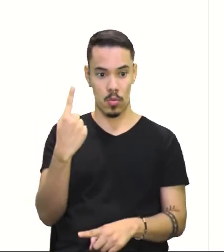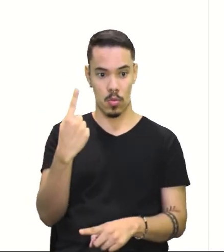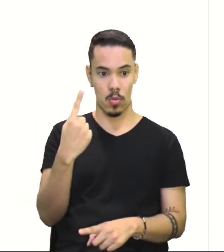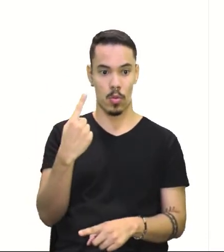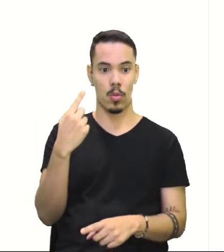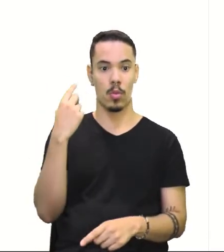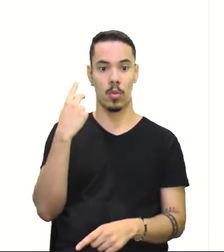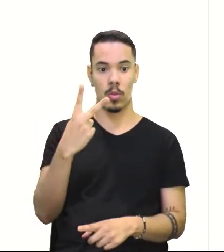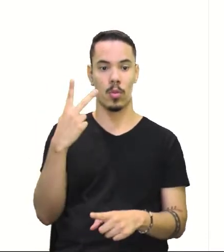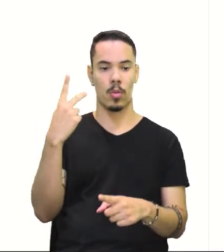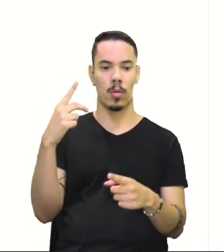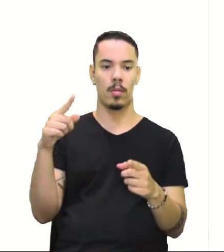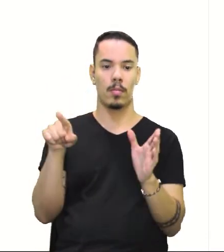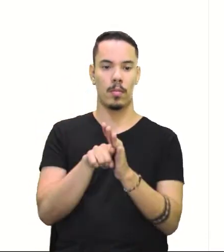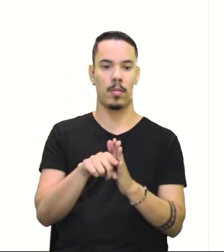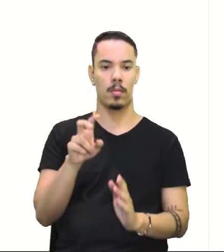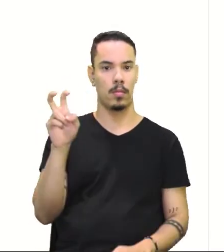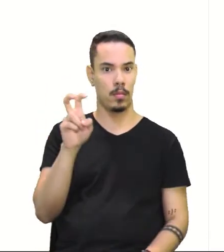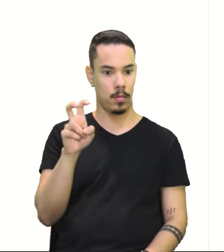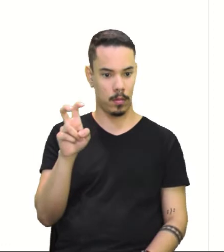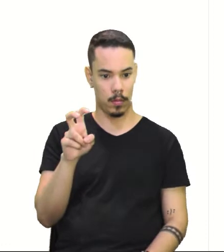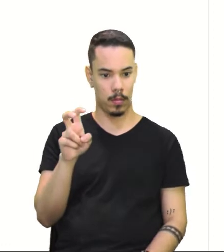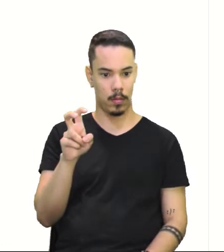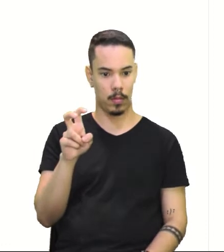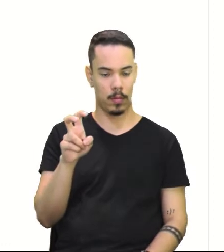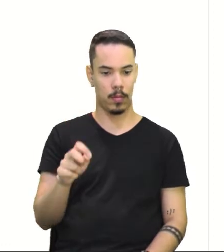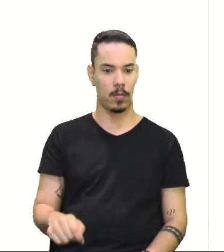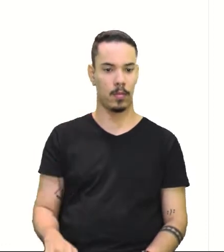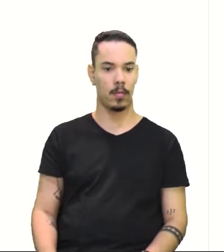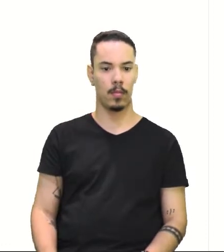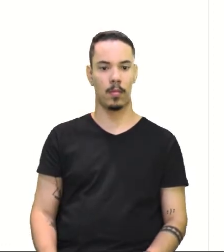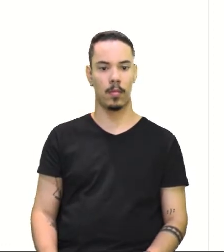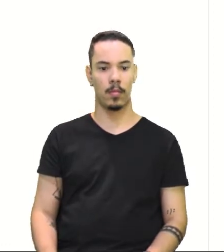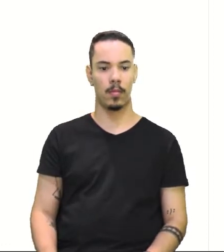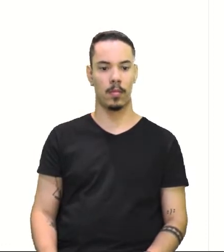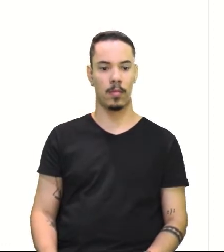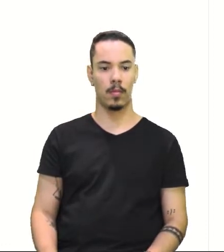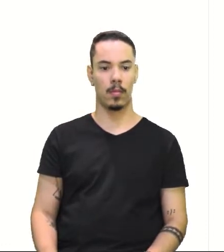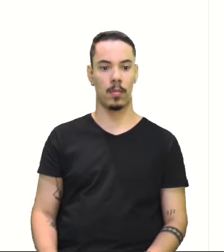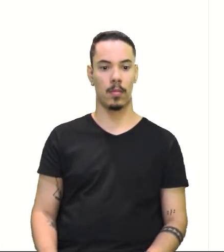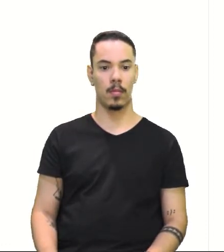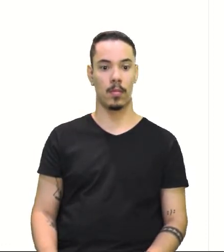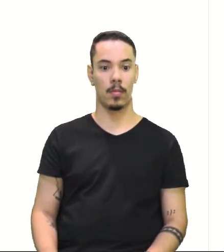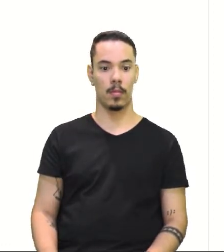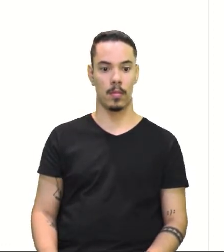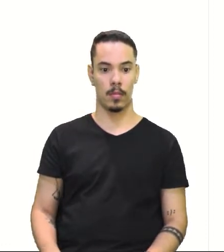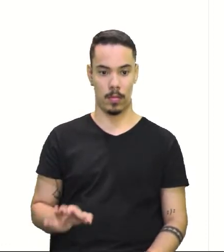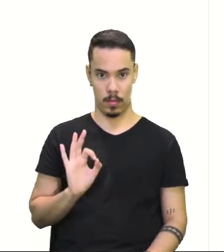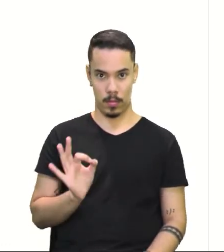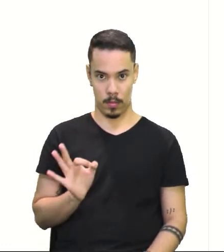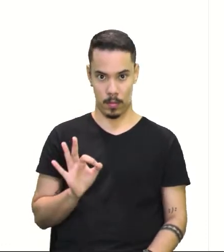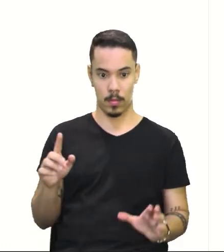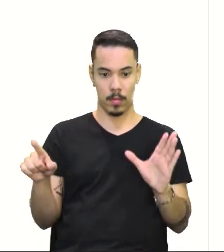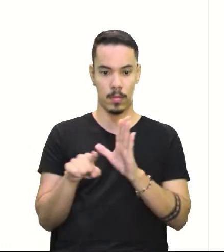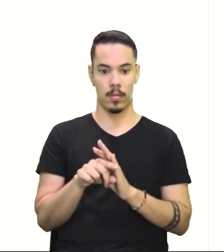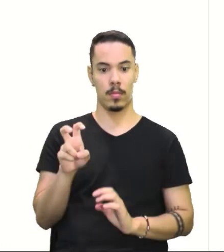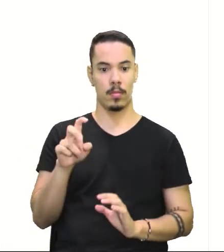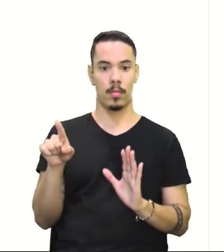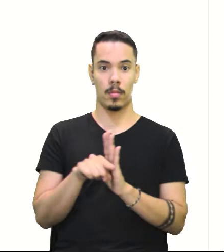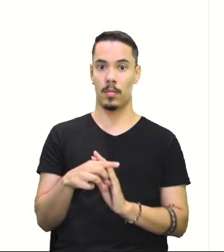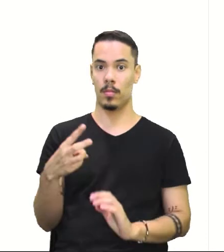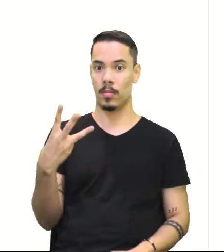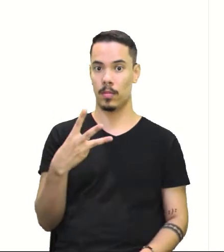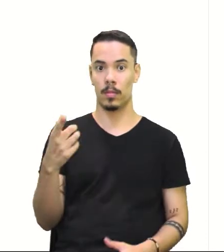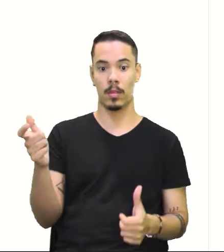2 menos 5. Olha lá. Menos 2 vezes menos 1. Oh, desculpa, mais 1. É 2. Menos 5. Menos 3. Eu